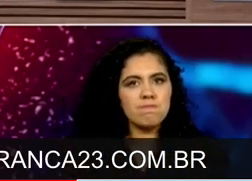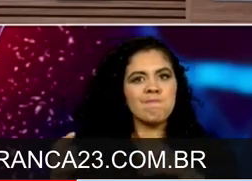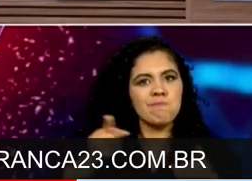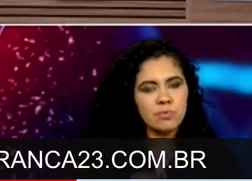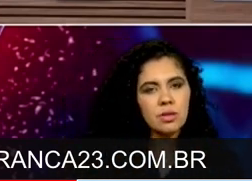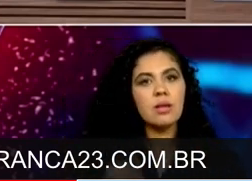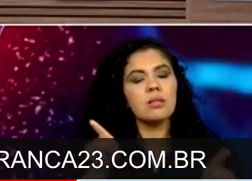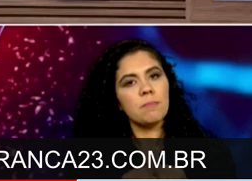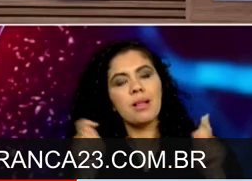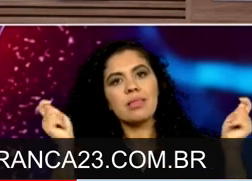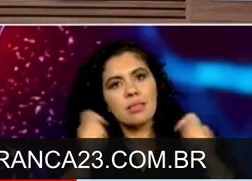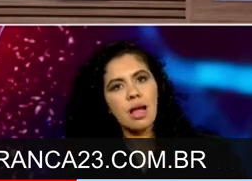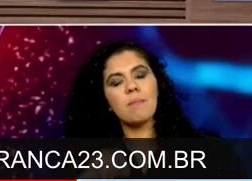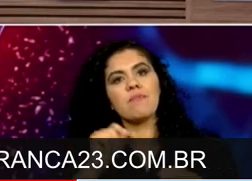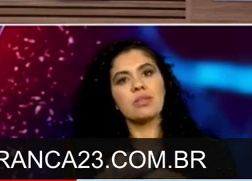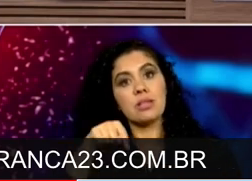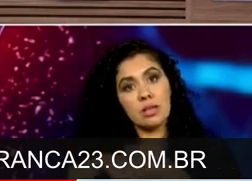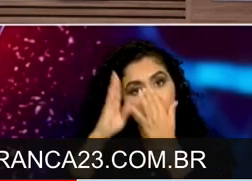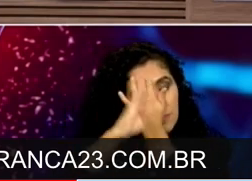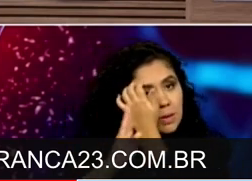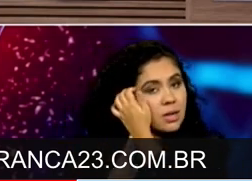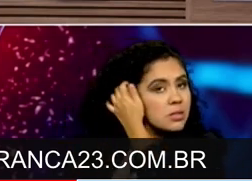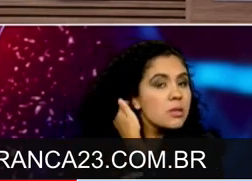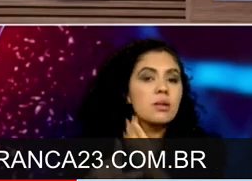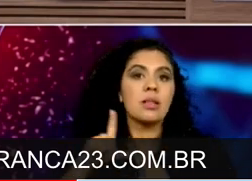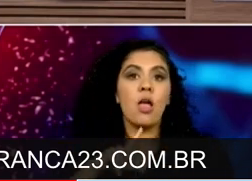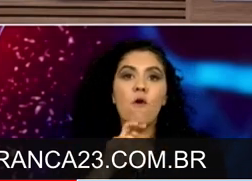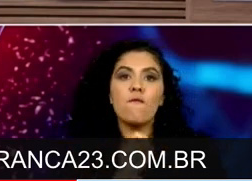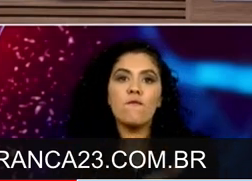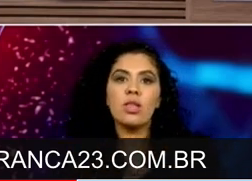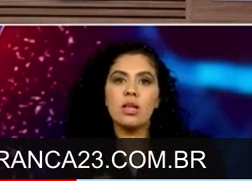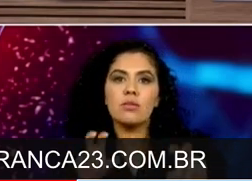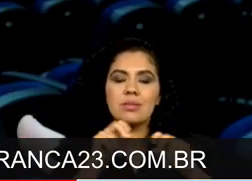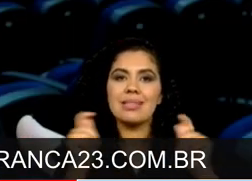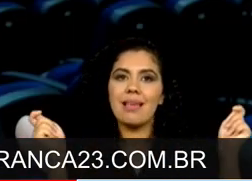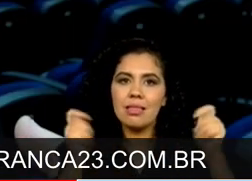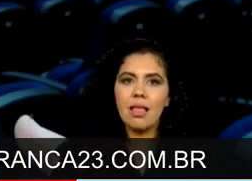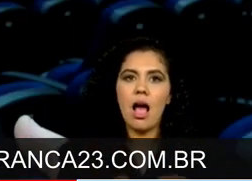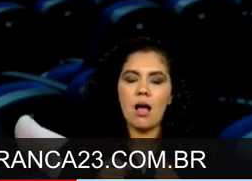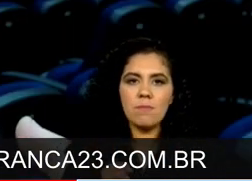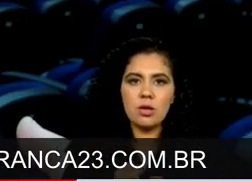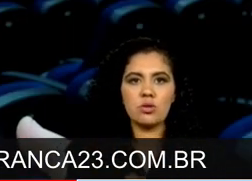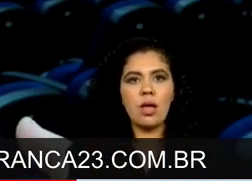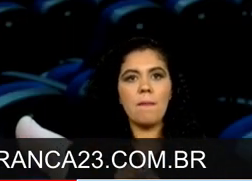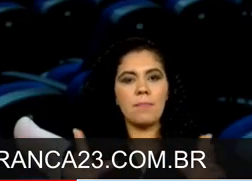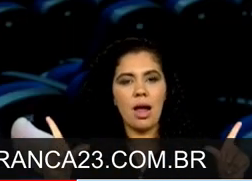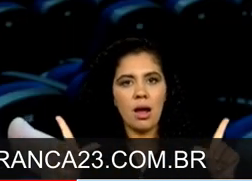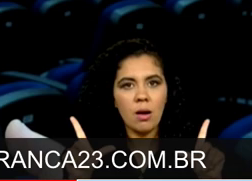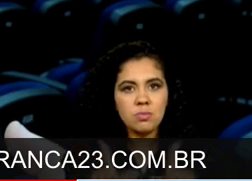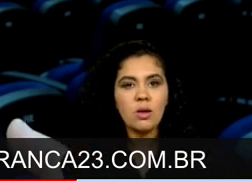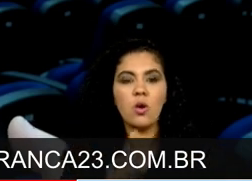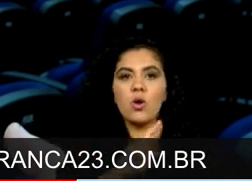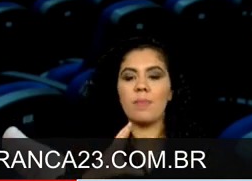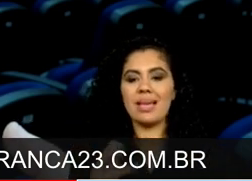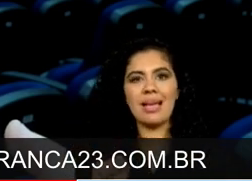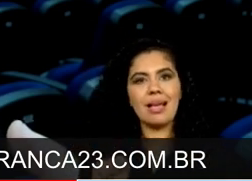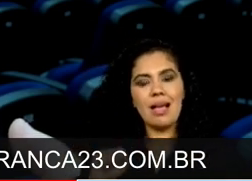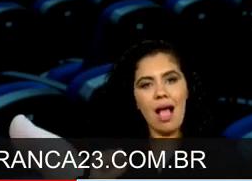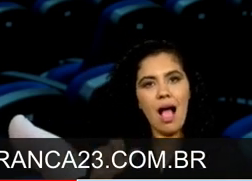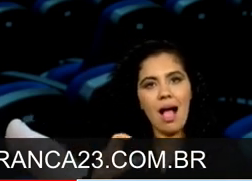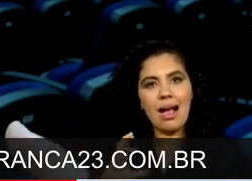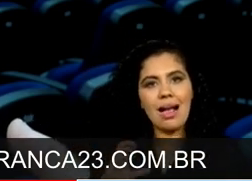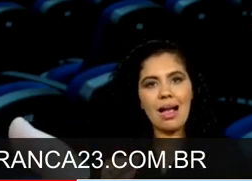aqui no Brasil um vírus utilizado no tratamento que ajuda a combater o câncer. O vírus, no caso aqui, é um cavalo de Troia, onde a gente está